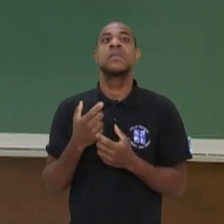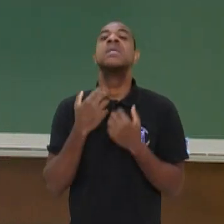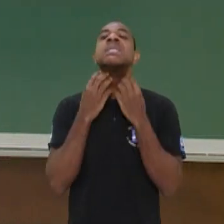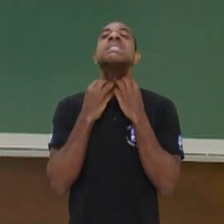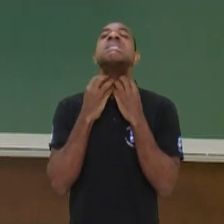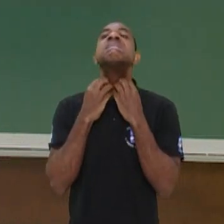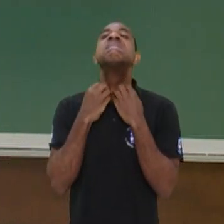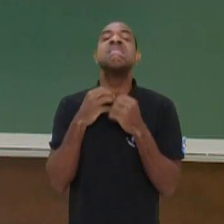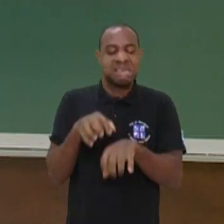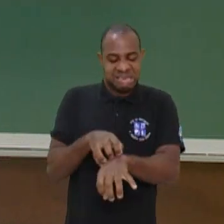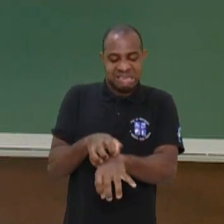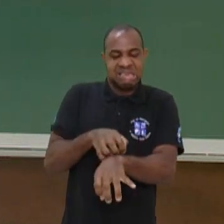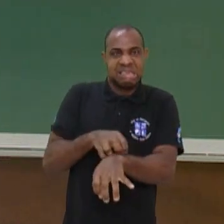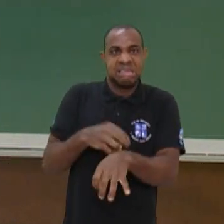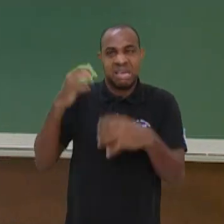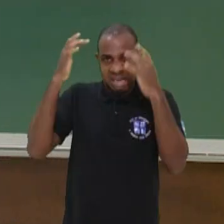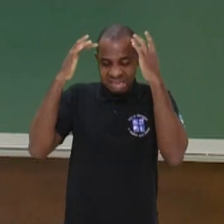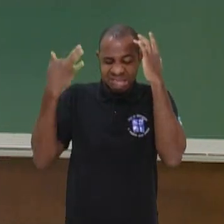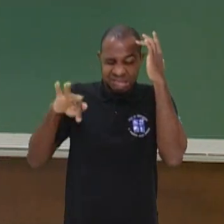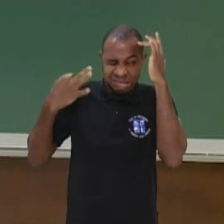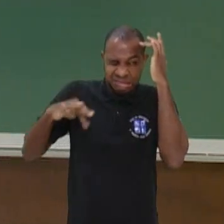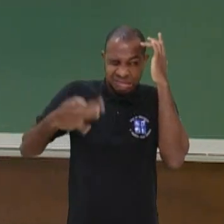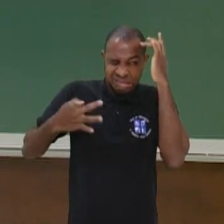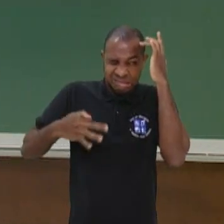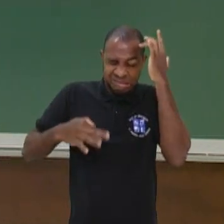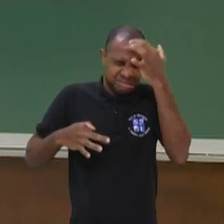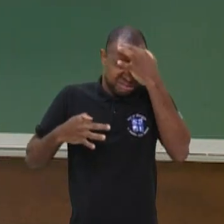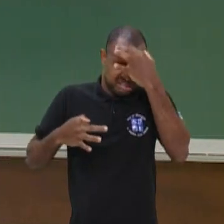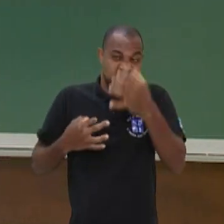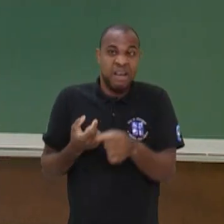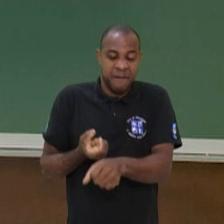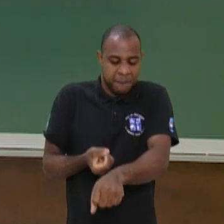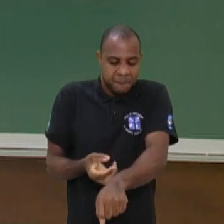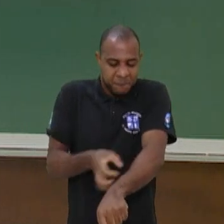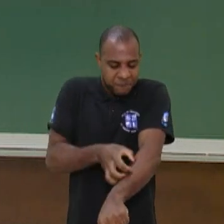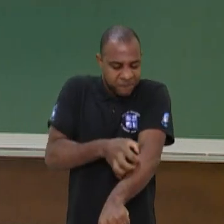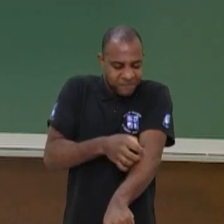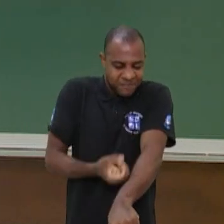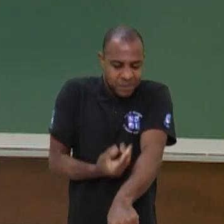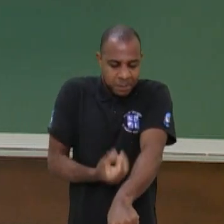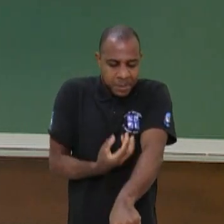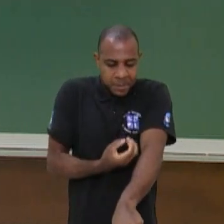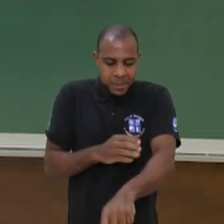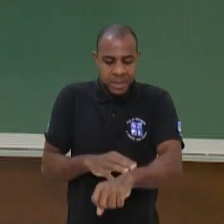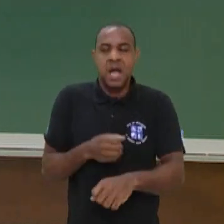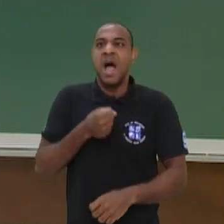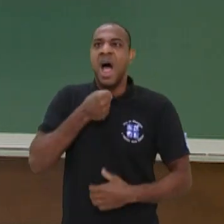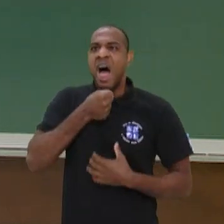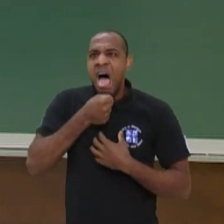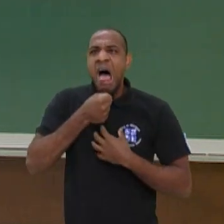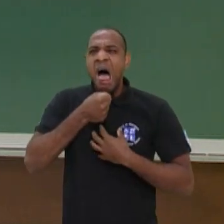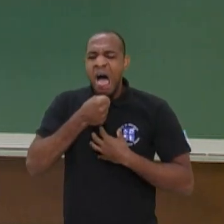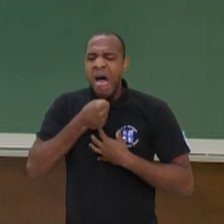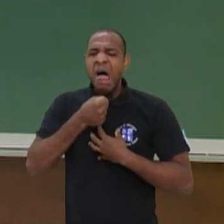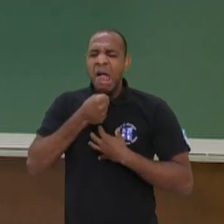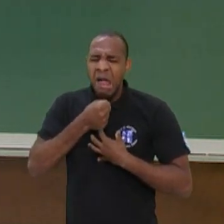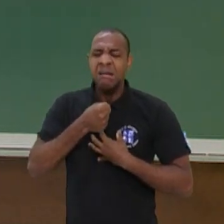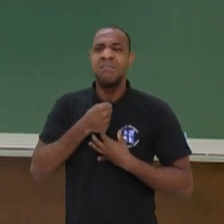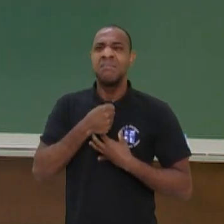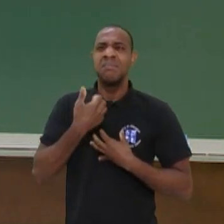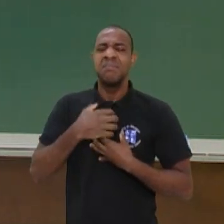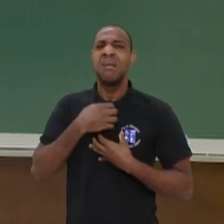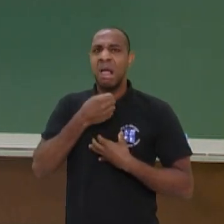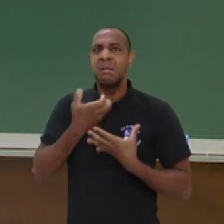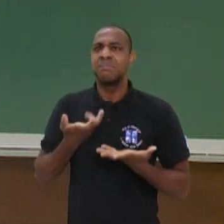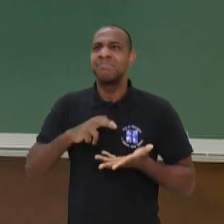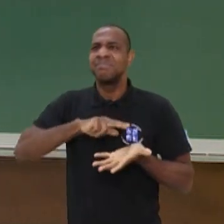arranhando, dor de cabeça, bolinhas vermelhas ou feridas na pele, tosse seca, diarreia, náusea, vômito.